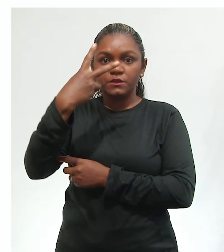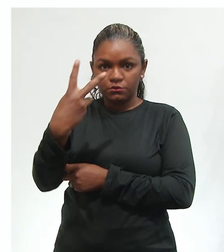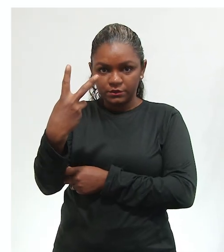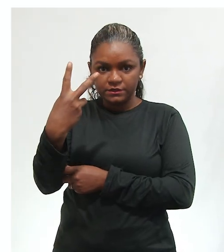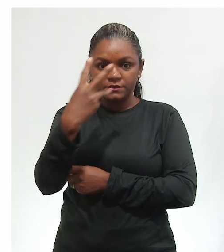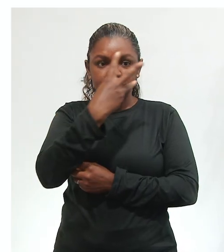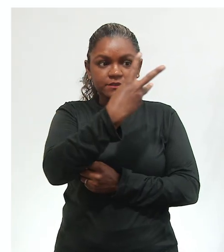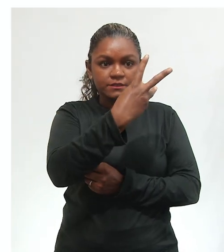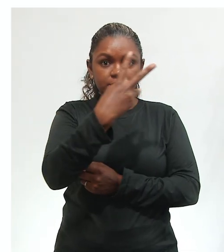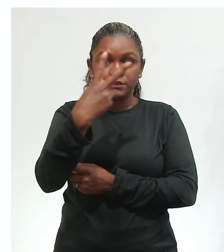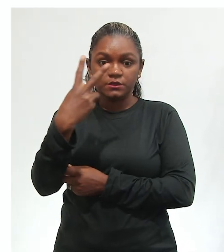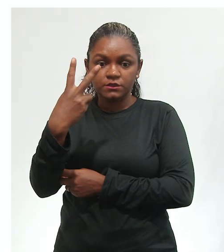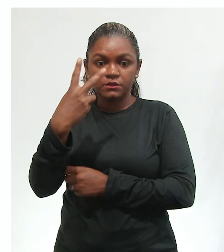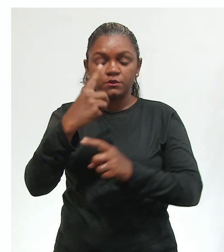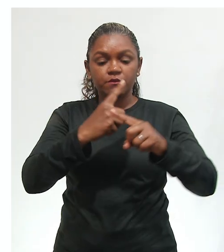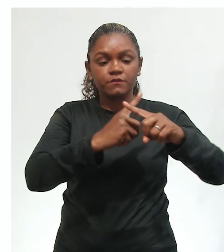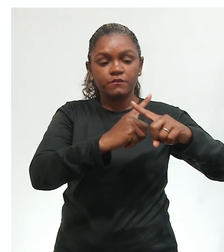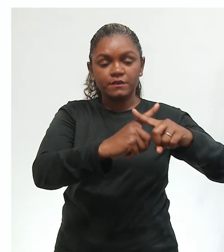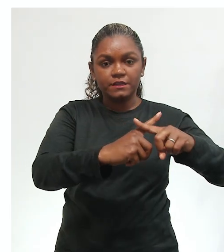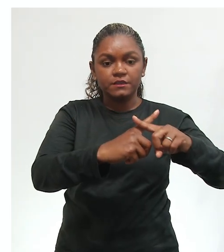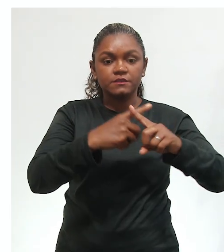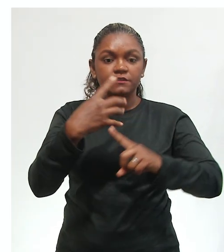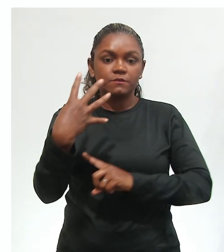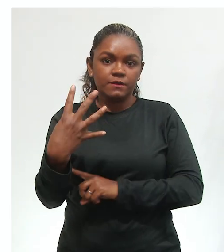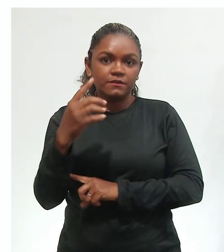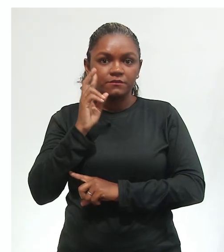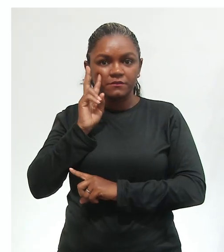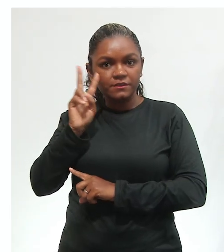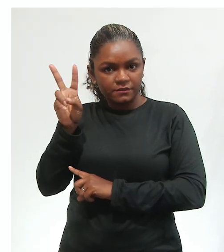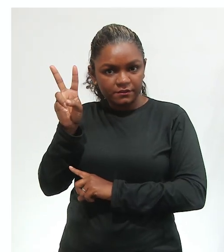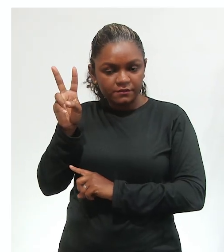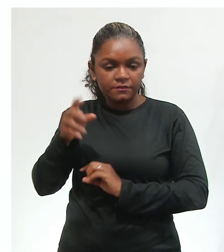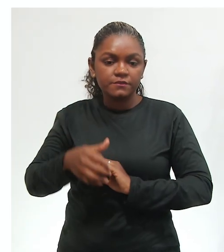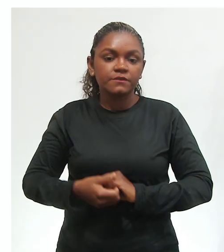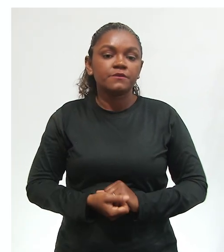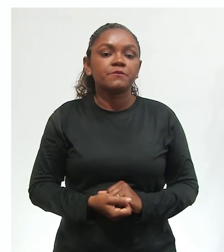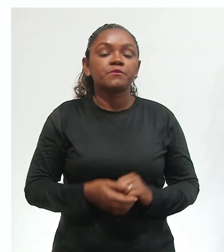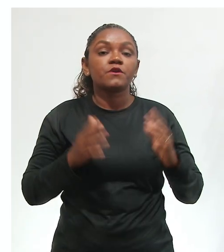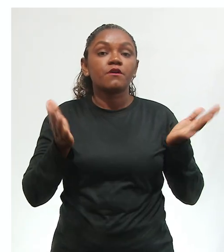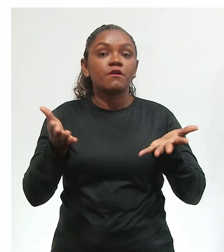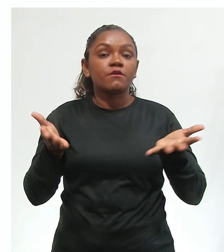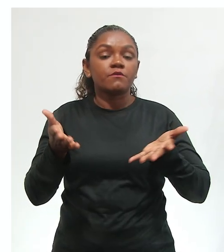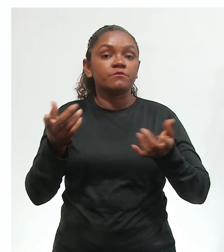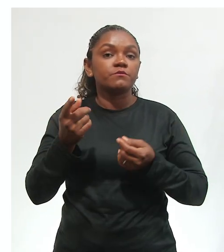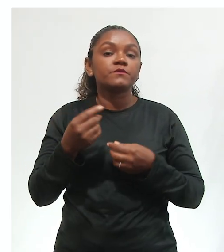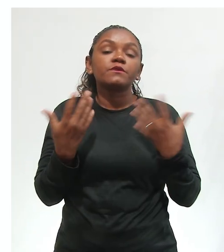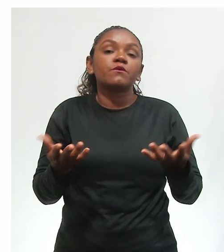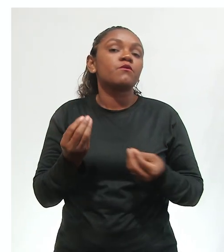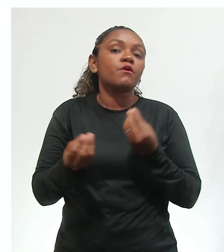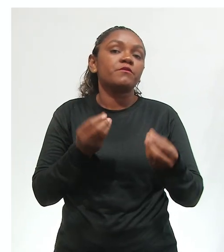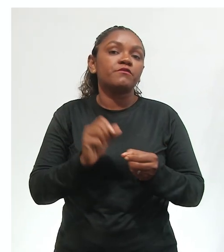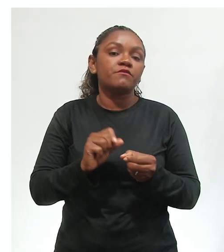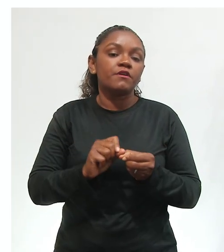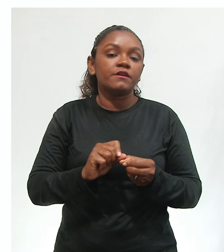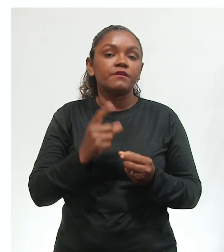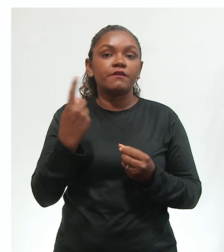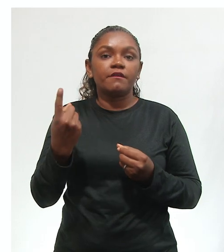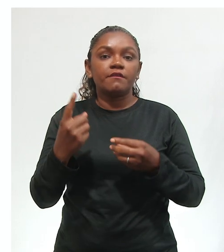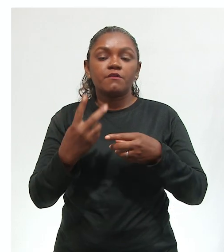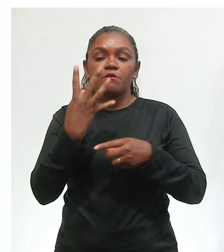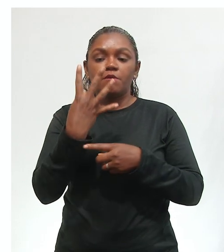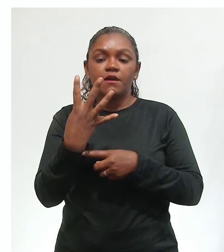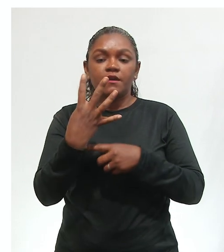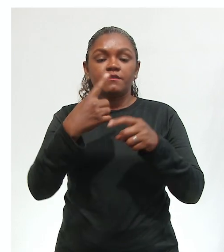32 vezes 4. Vamos lá. Então, 4 vezes